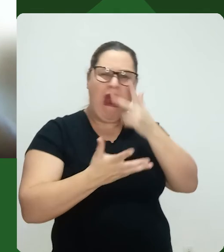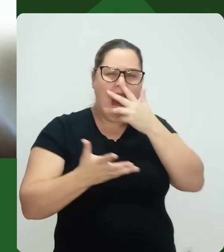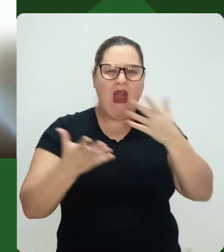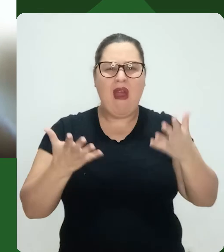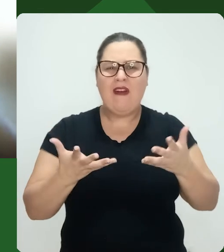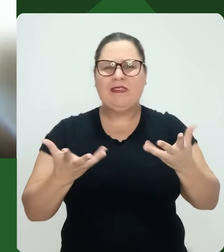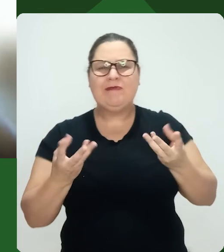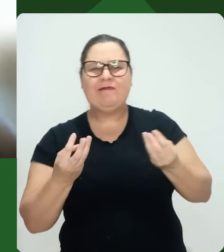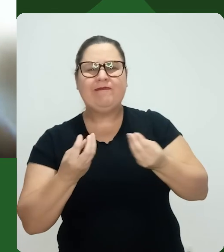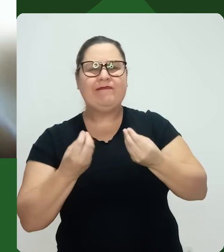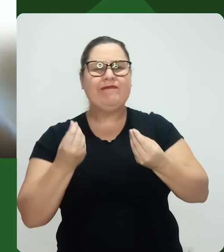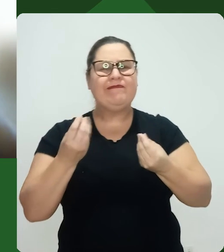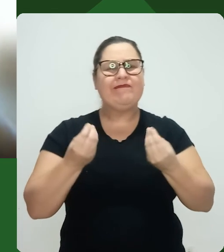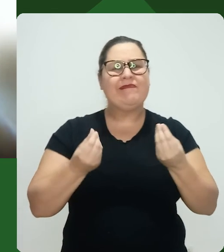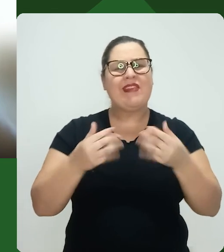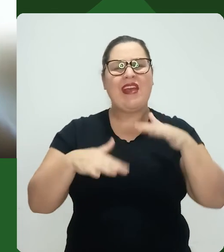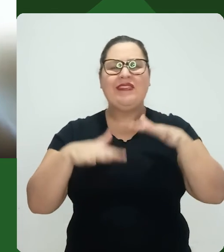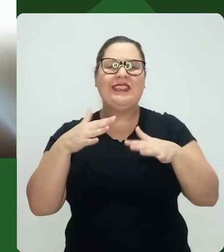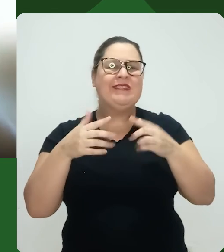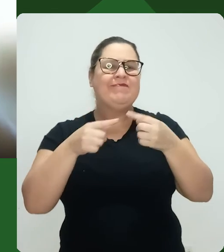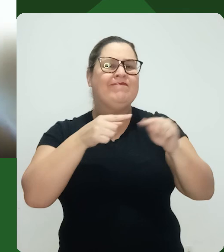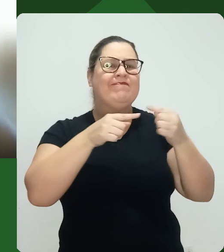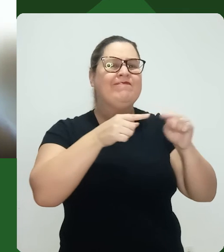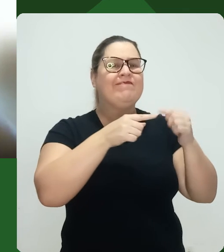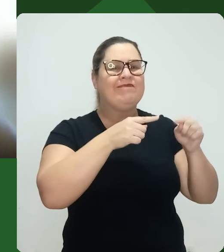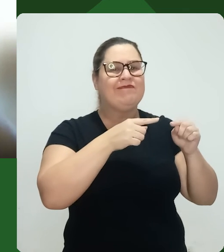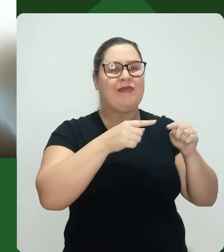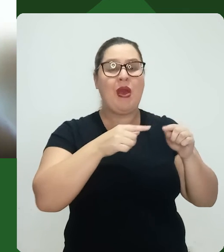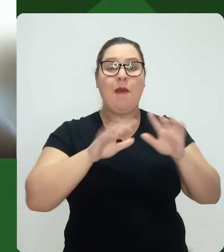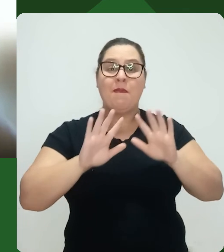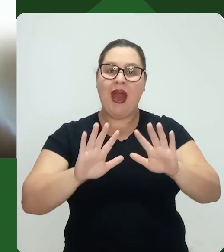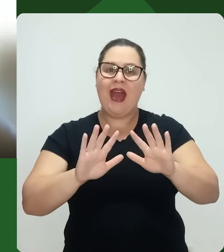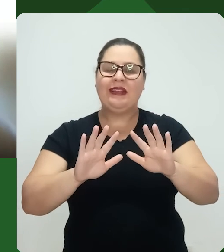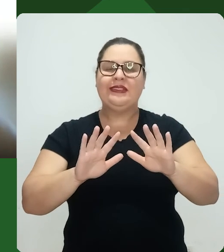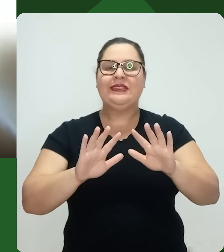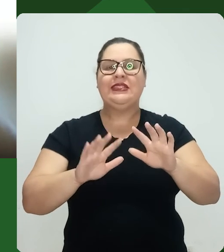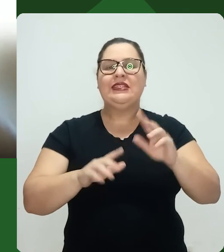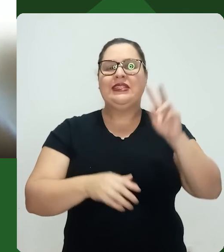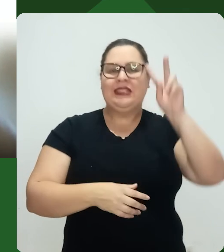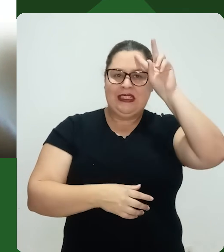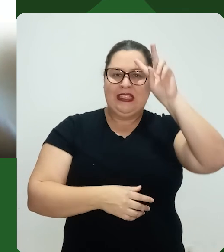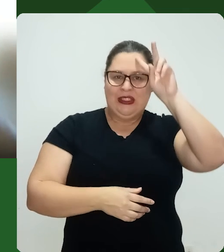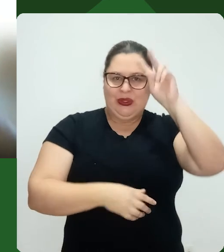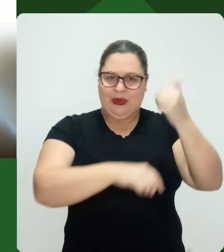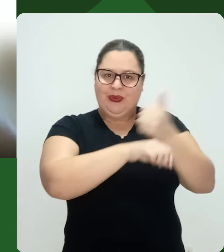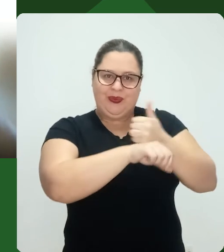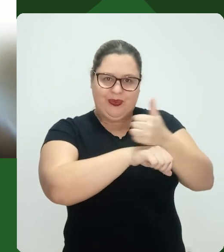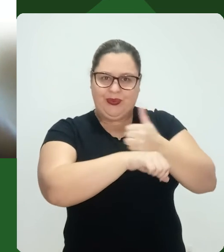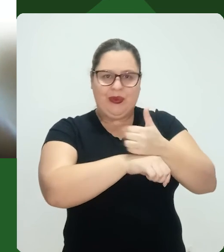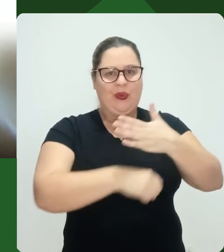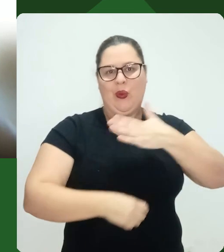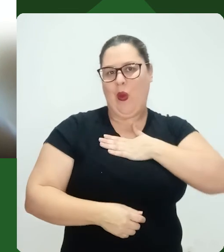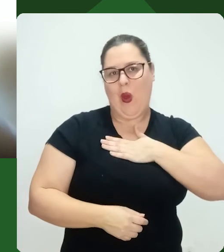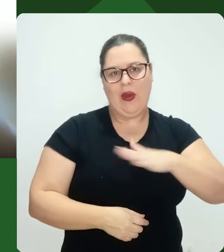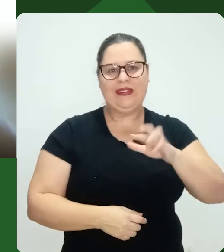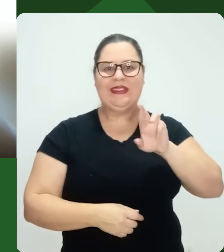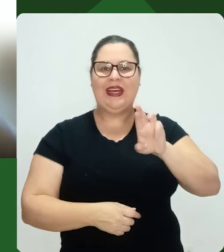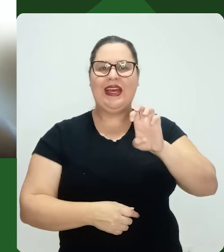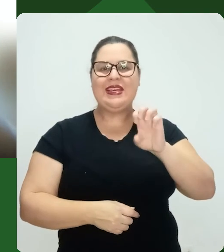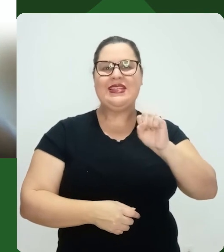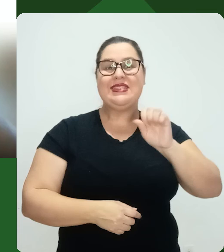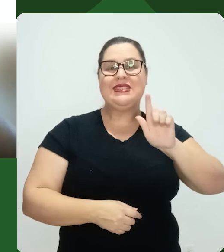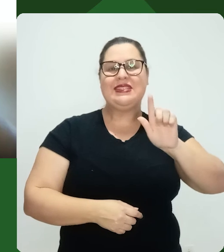né? Não como era, porque o tempo não volta, né? O historiador não gosta da palavra resgate, porque não é possível resgatar